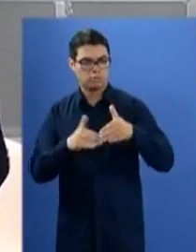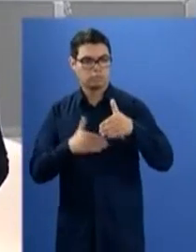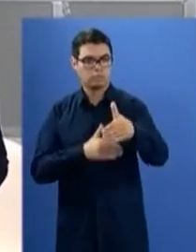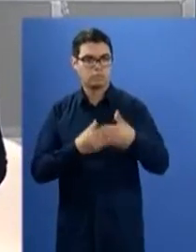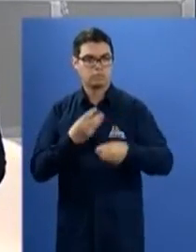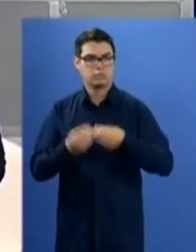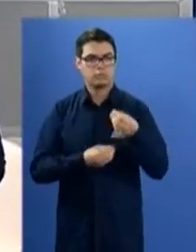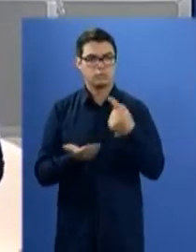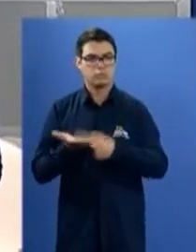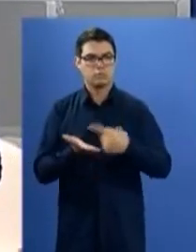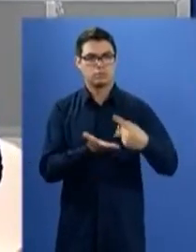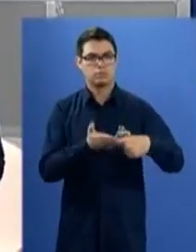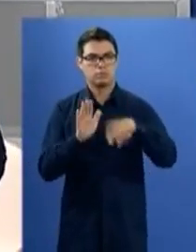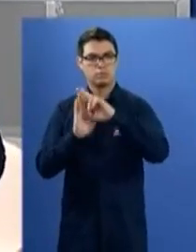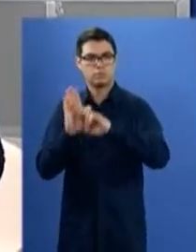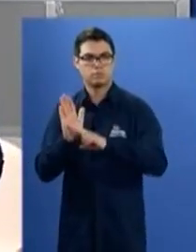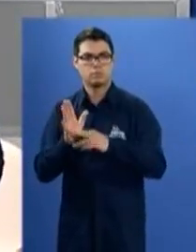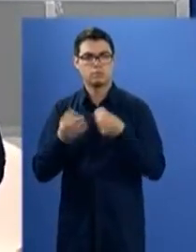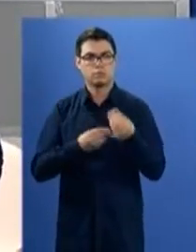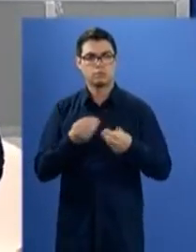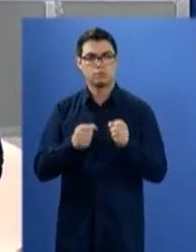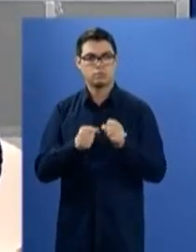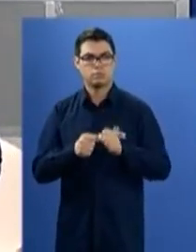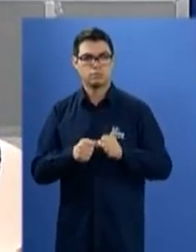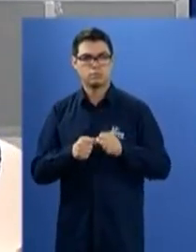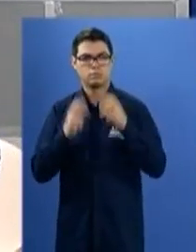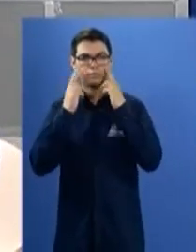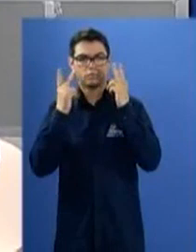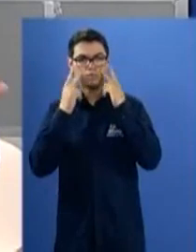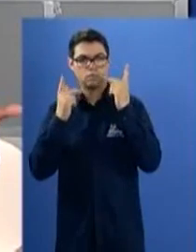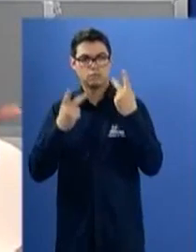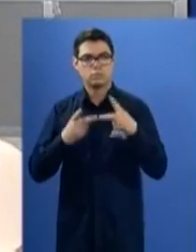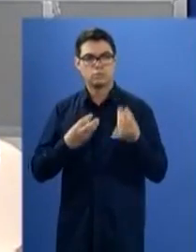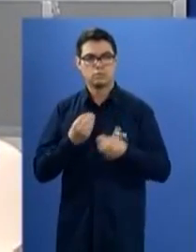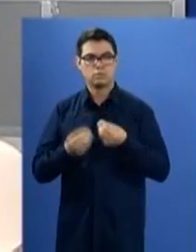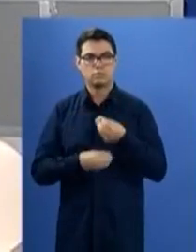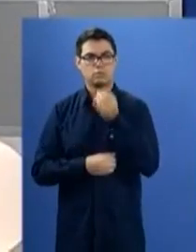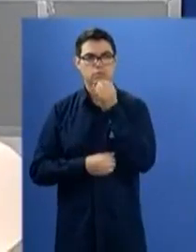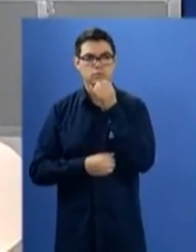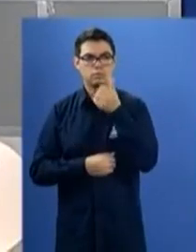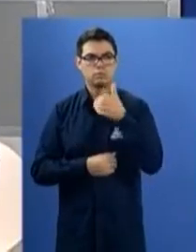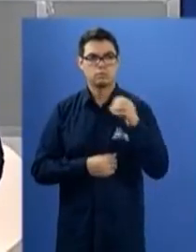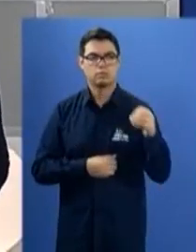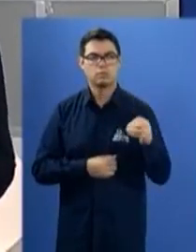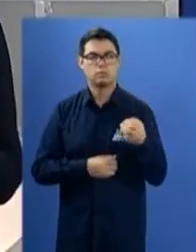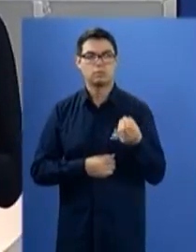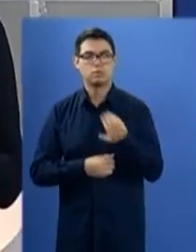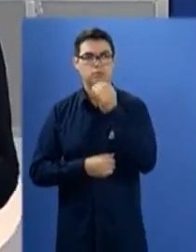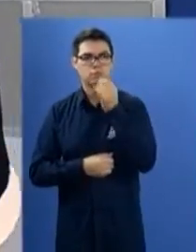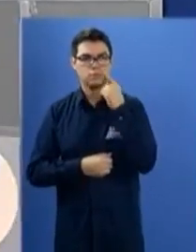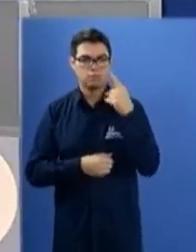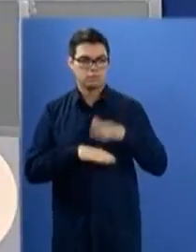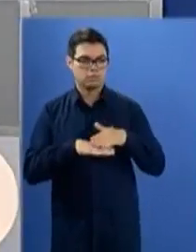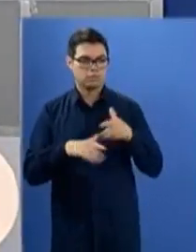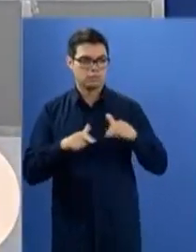tenha convencionado um tempo que represente uma velocidade normal, por exemplo, 100. Aí a velocidade do